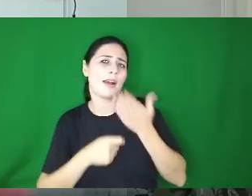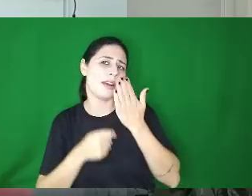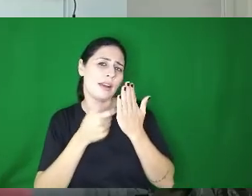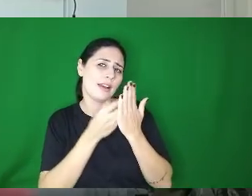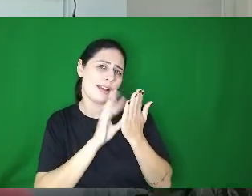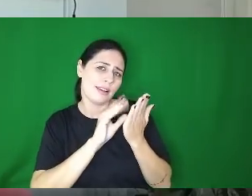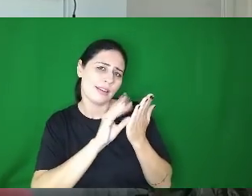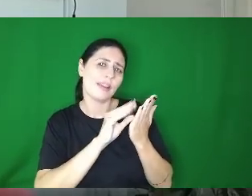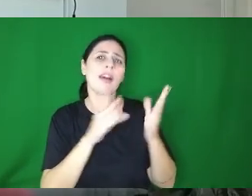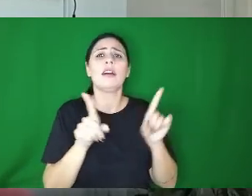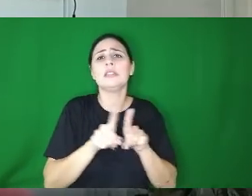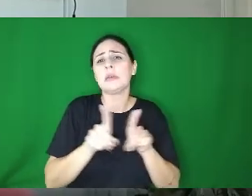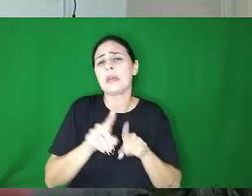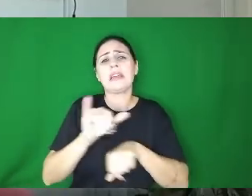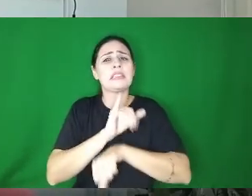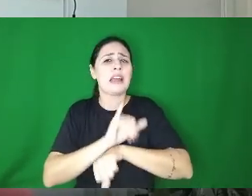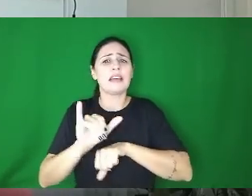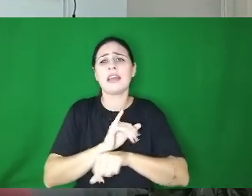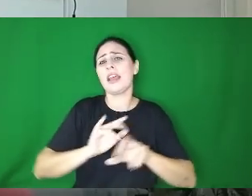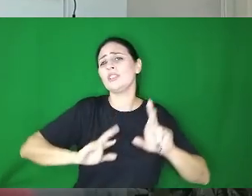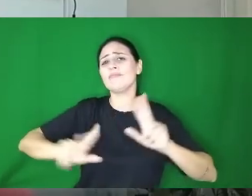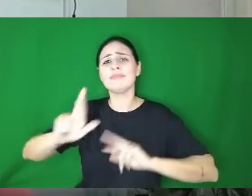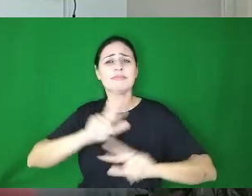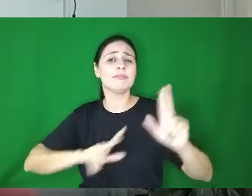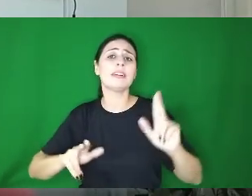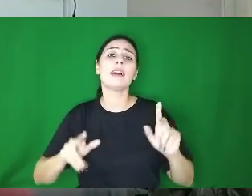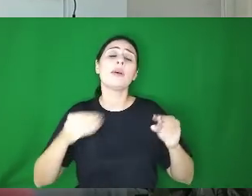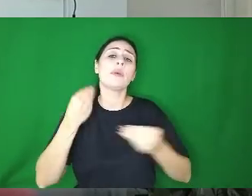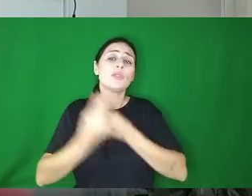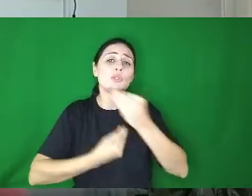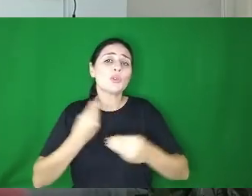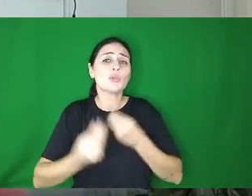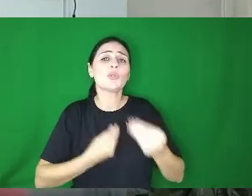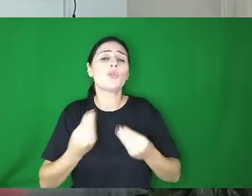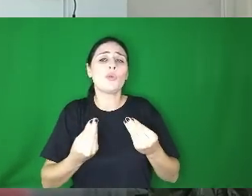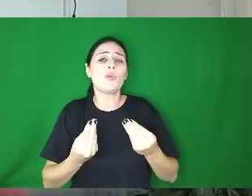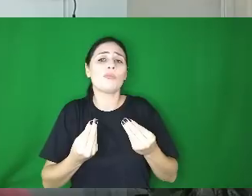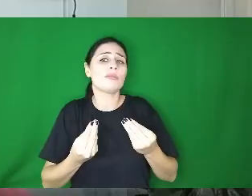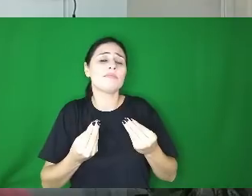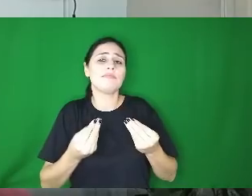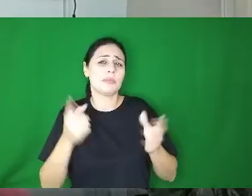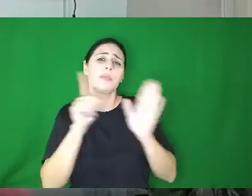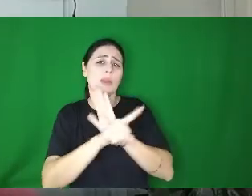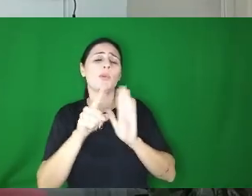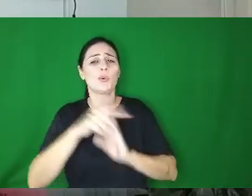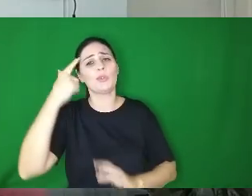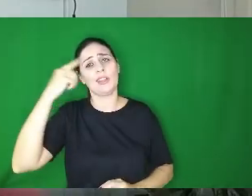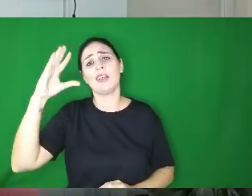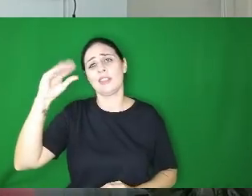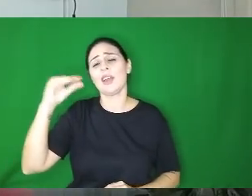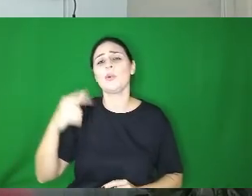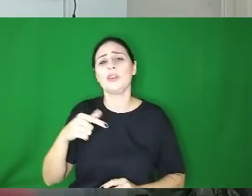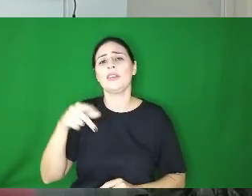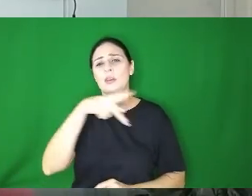seria possível detectar se as crianças aprenderam ou estão aprendendo realmente os conteúdos trabalhados, que nós trabalhamos diariamente,